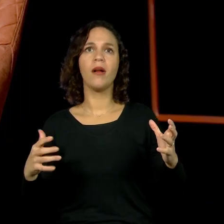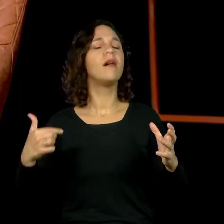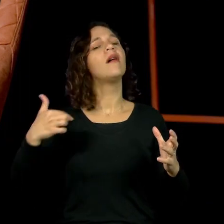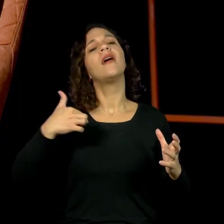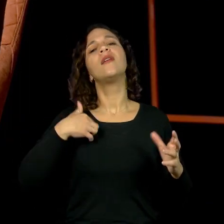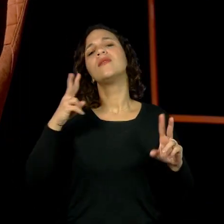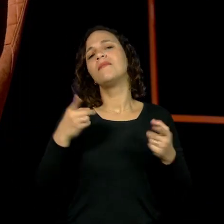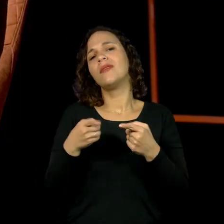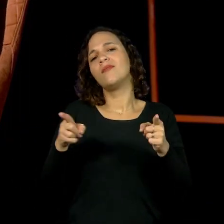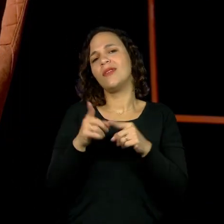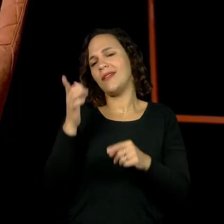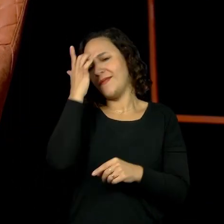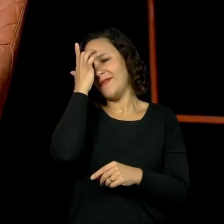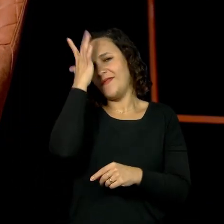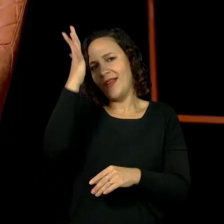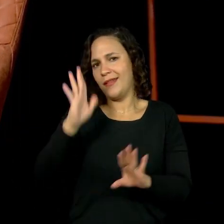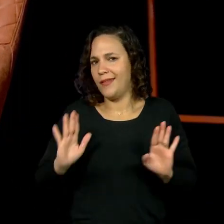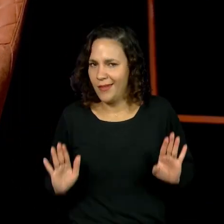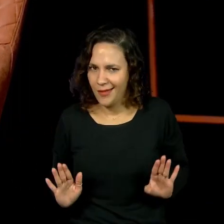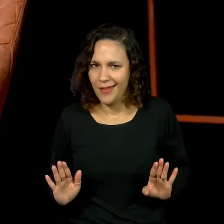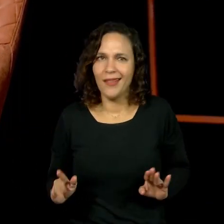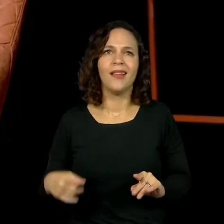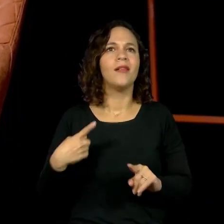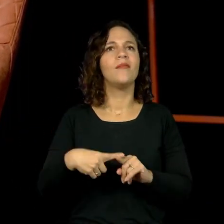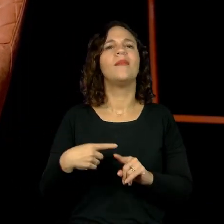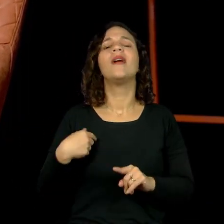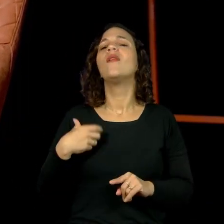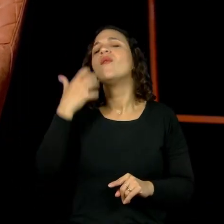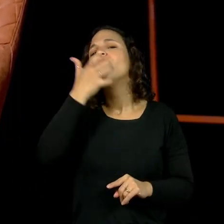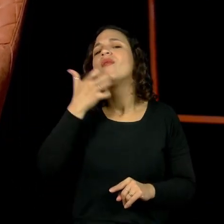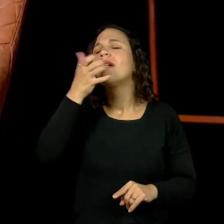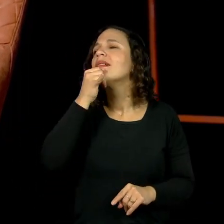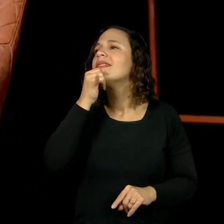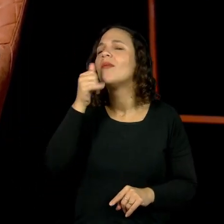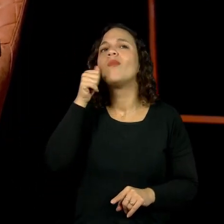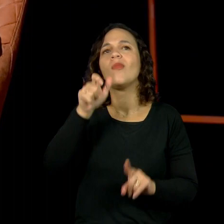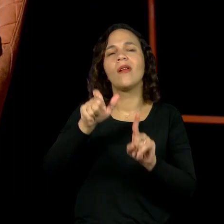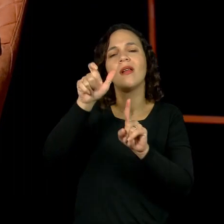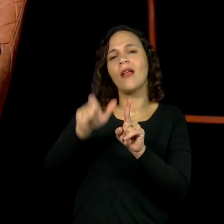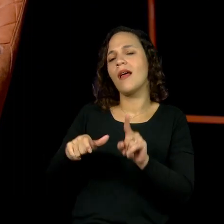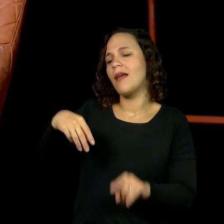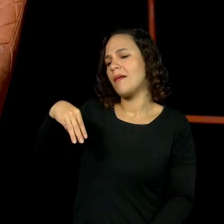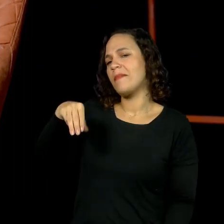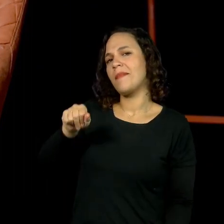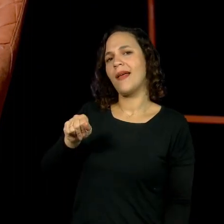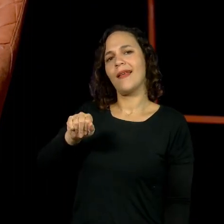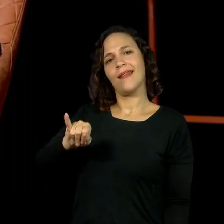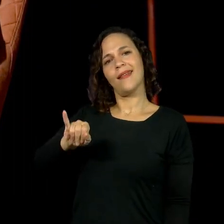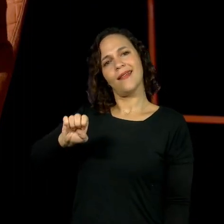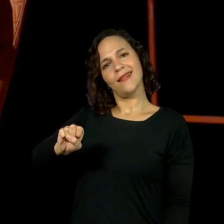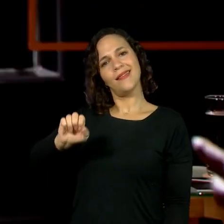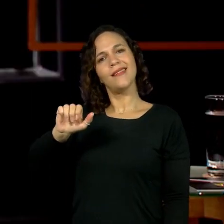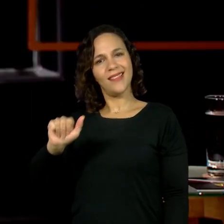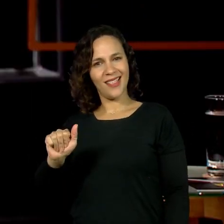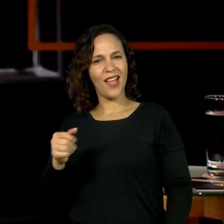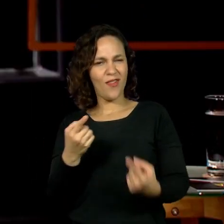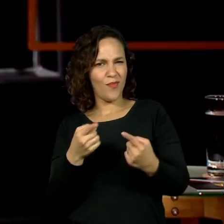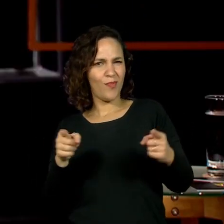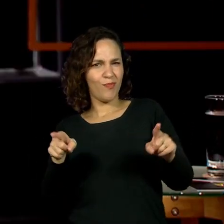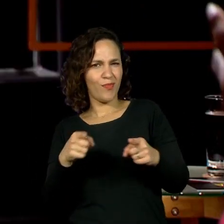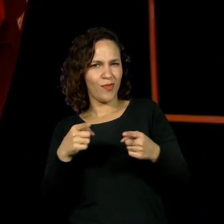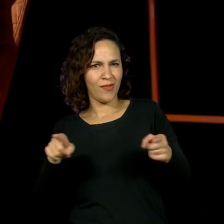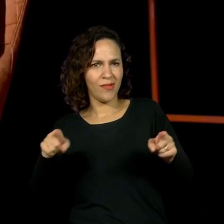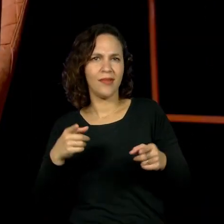uma música mais fácil que tinha. Eu cantava muito Maísa, por exemplo. Ouça, vá viver sua vida, né? Aquela coisa toda.